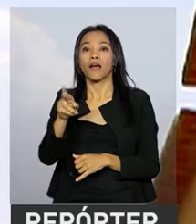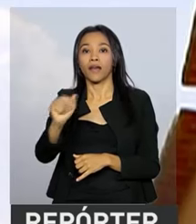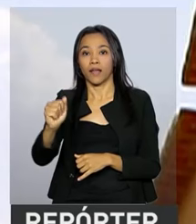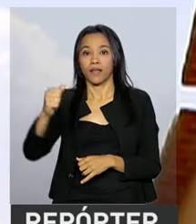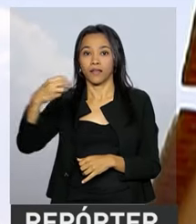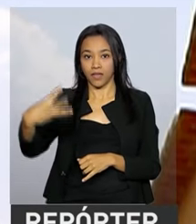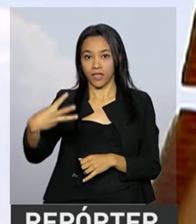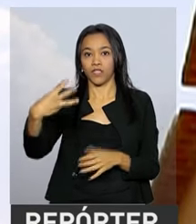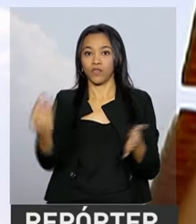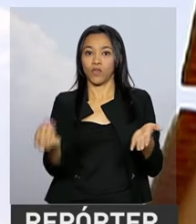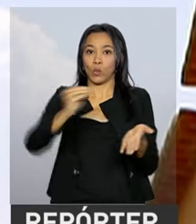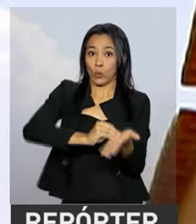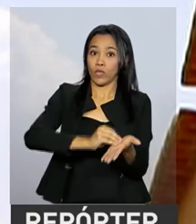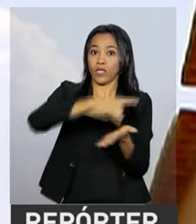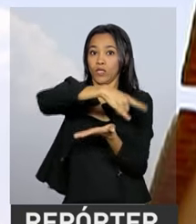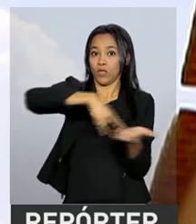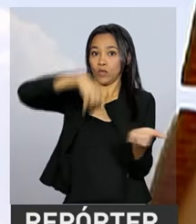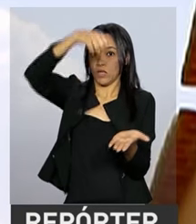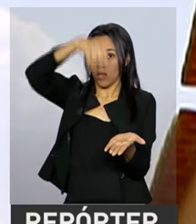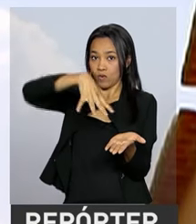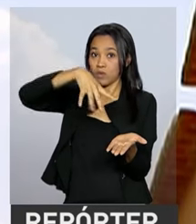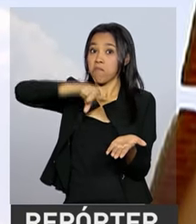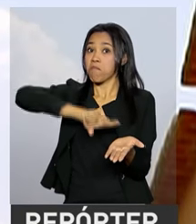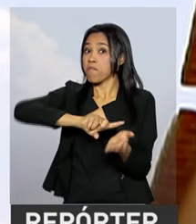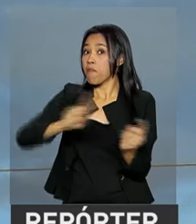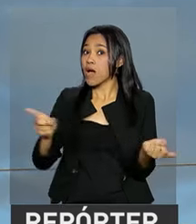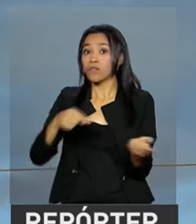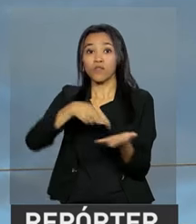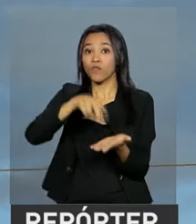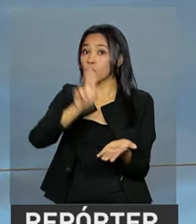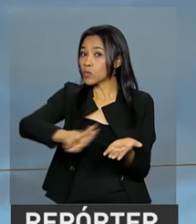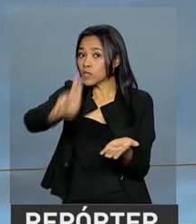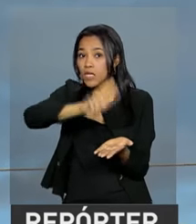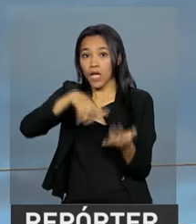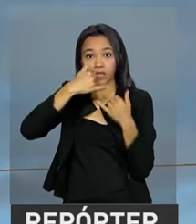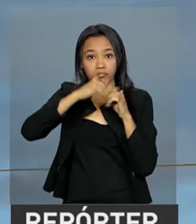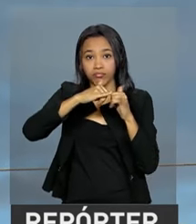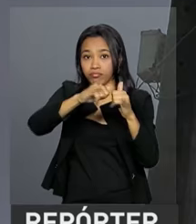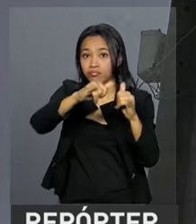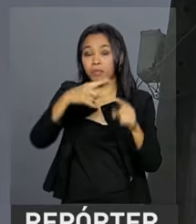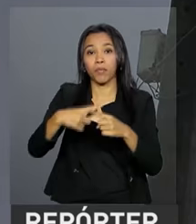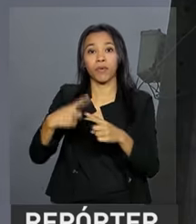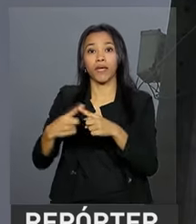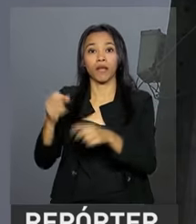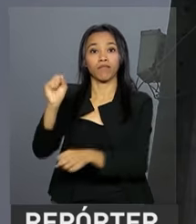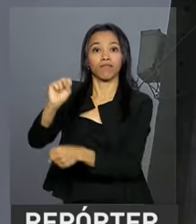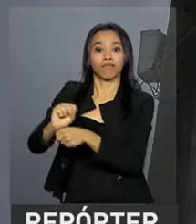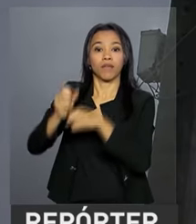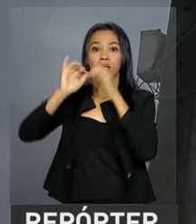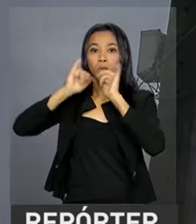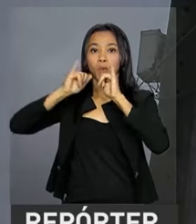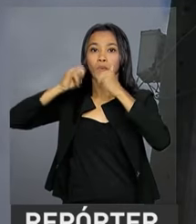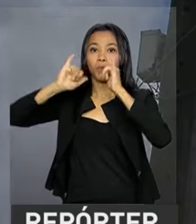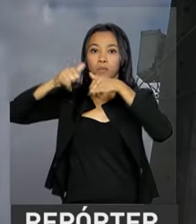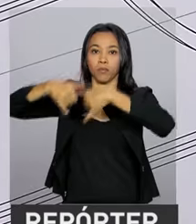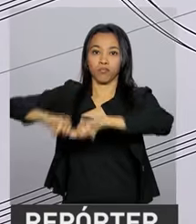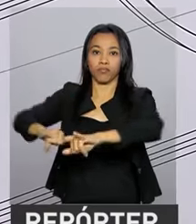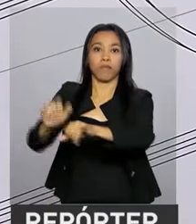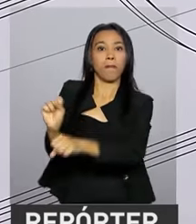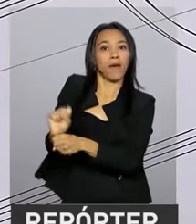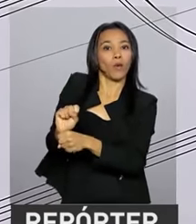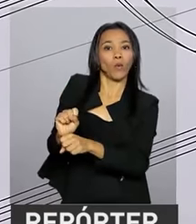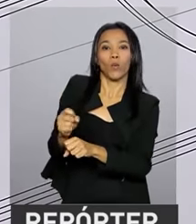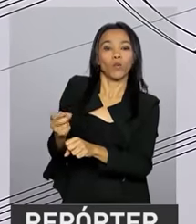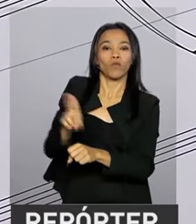tarifas do ano passado, mas a energia não foi usada, já que a usina não entrou em operação. Ainda de acordo com a ANEEL,